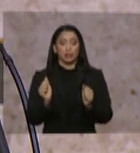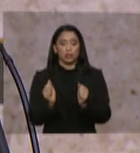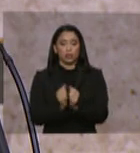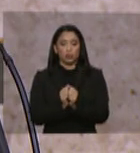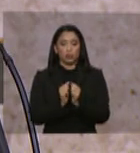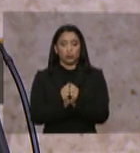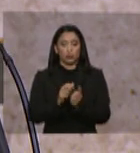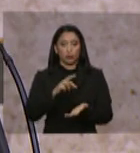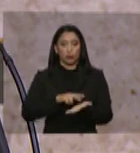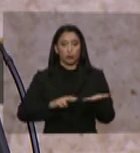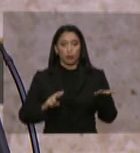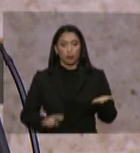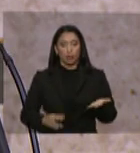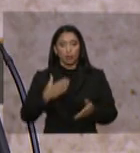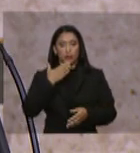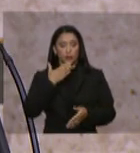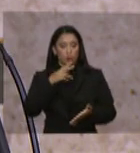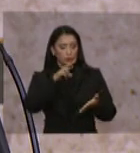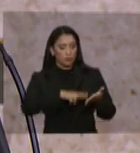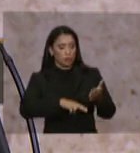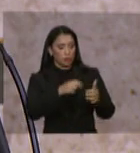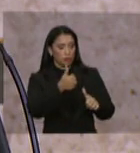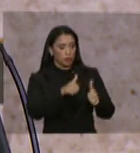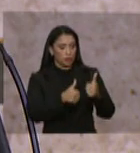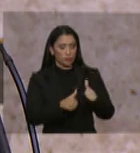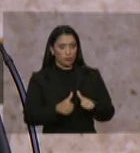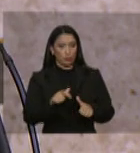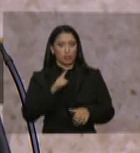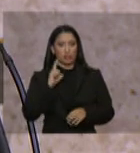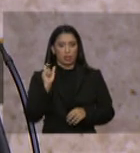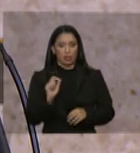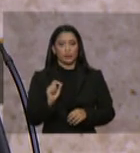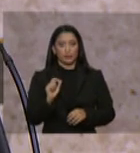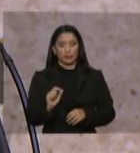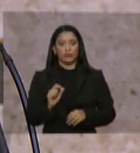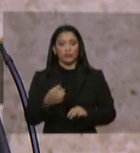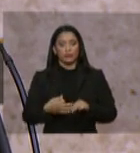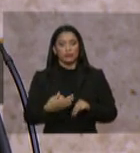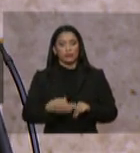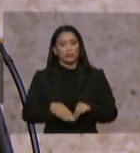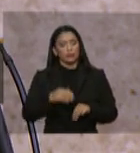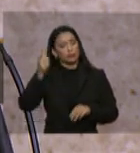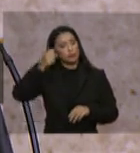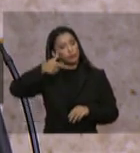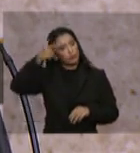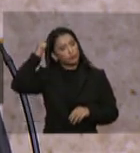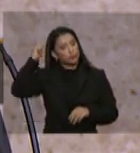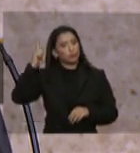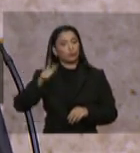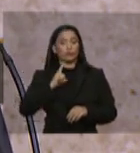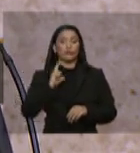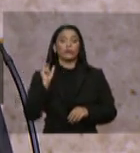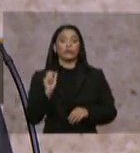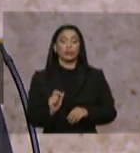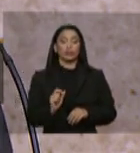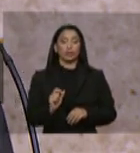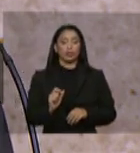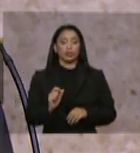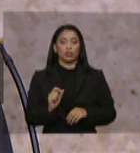voto do relator pediu o visto dos Autos o eminente Ministro Alexandre de Moraes que está